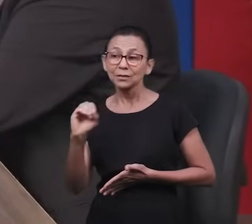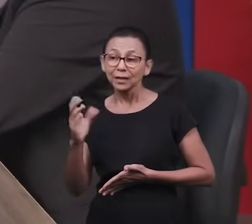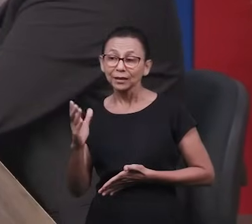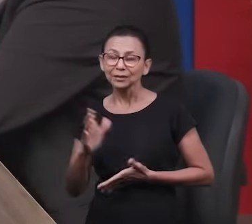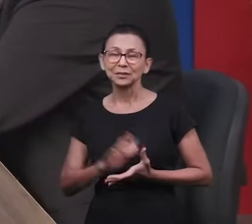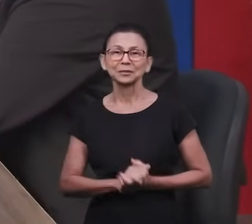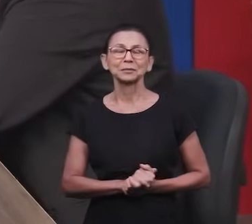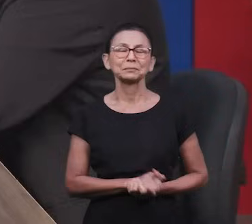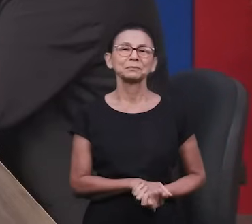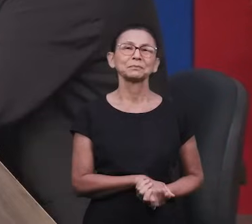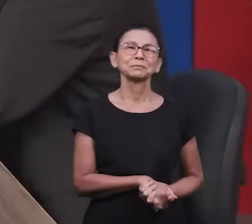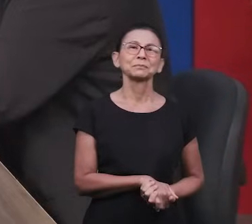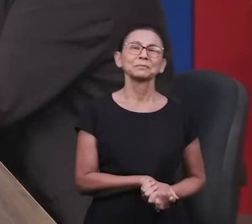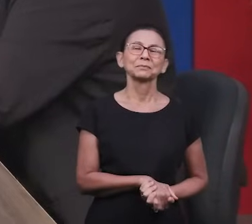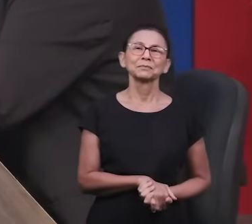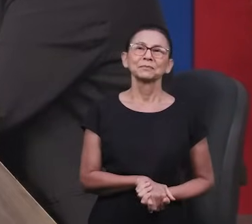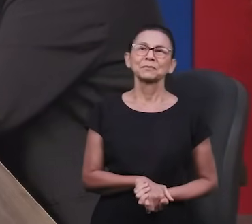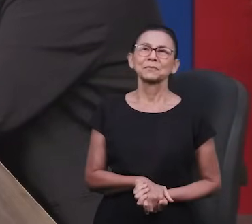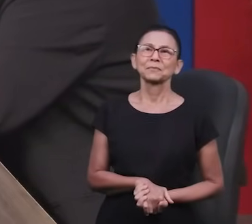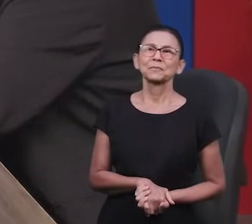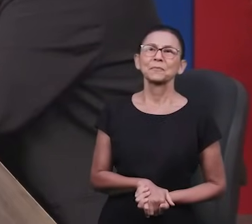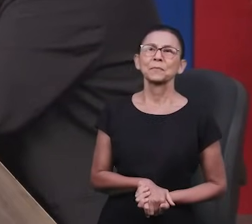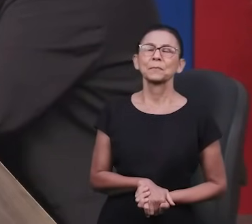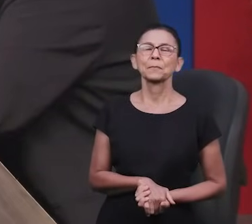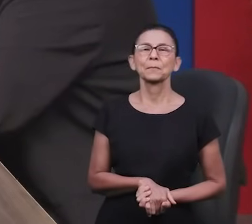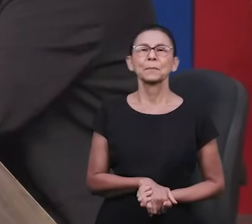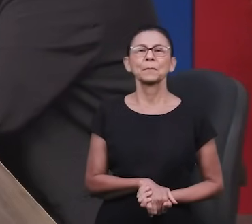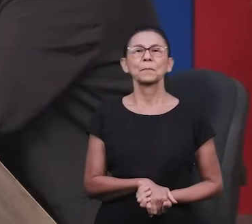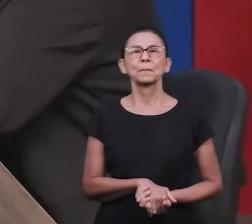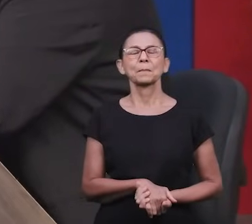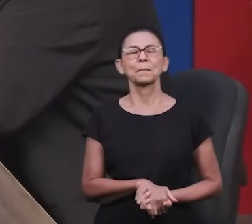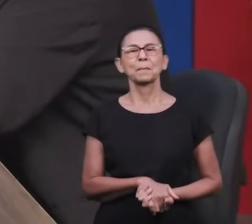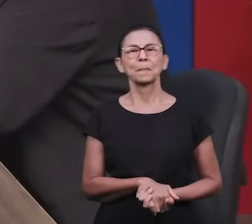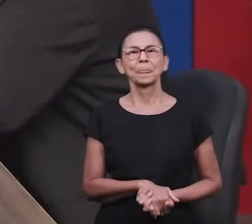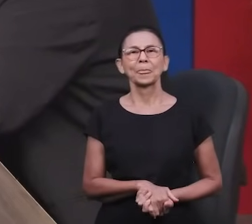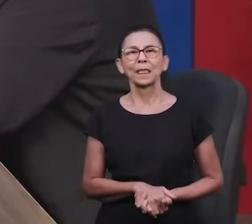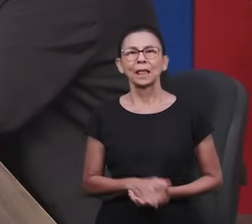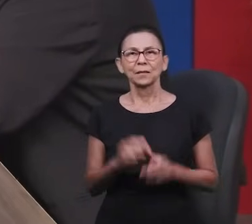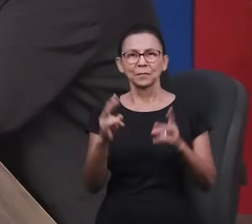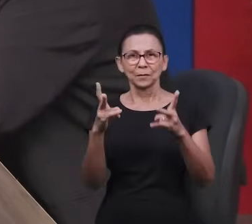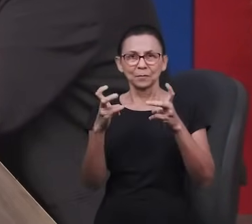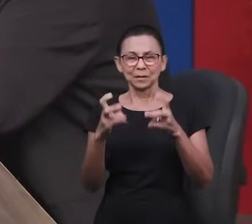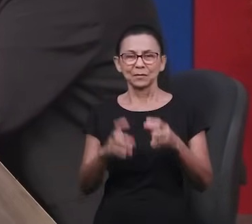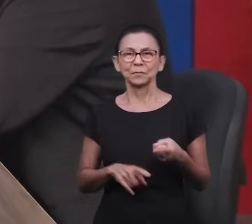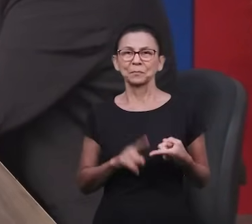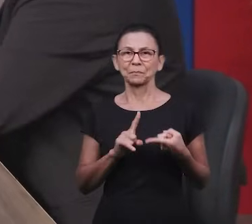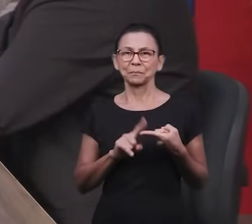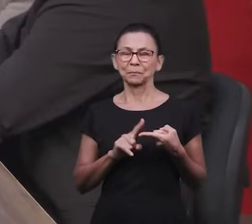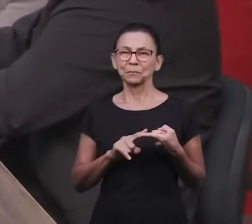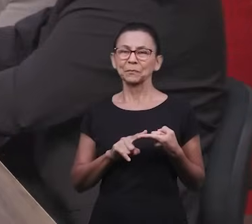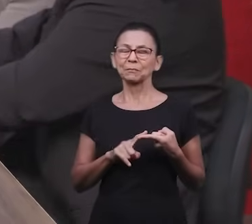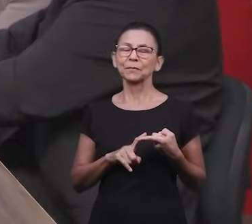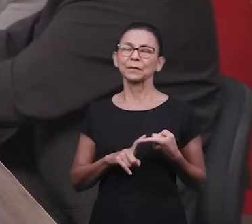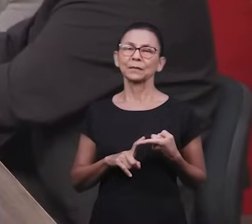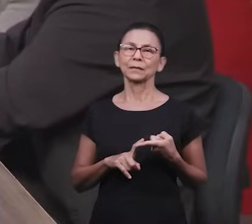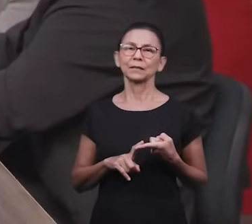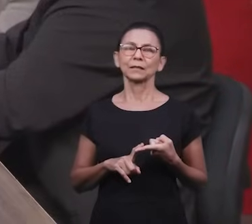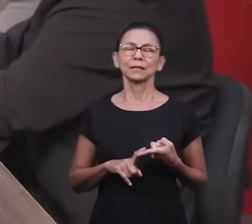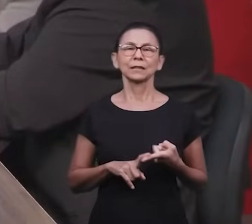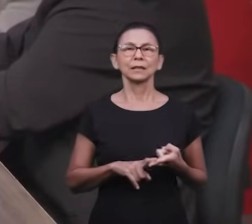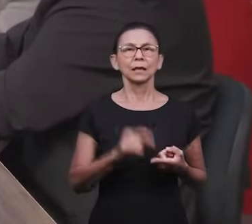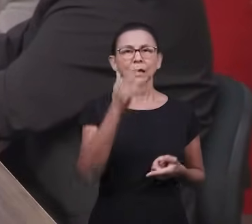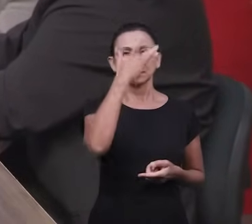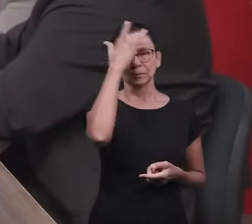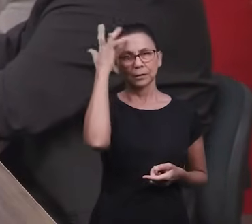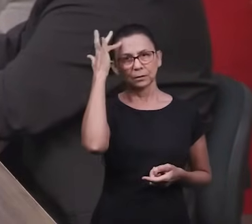fica uma coisa bem importante a nós observarmos. Primeiro, né,